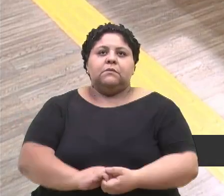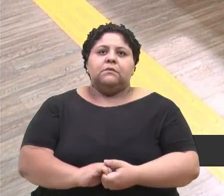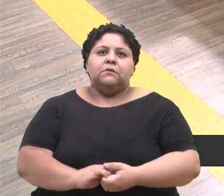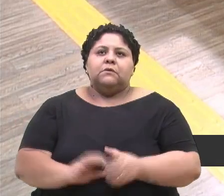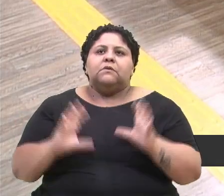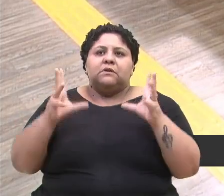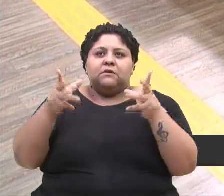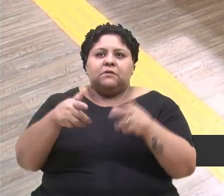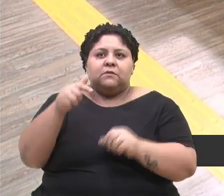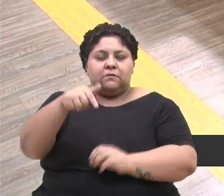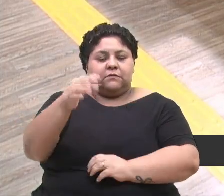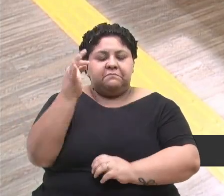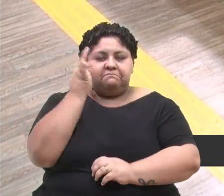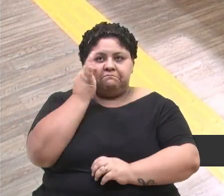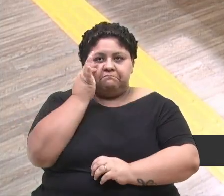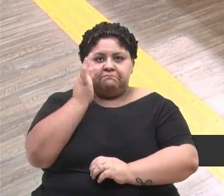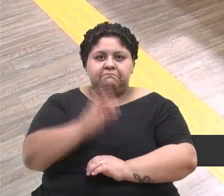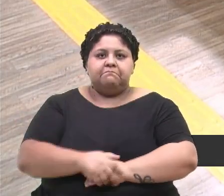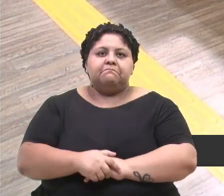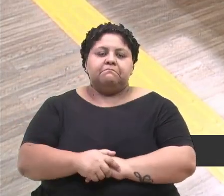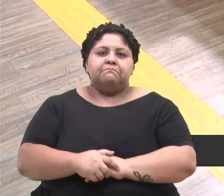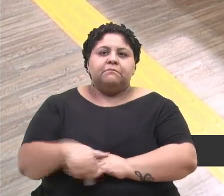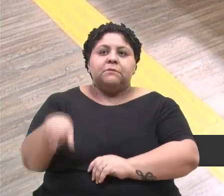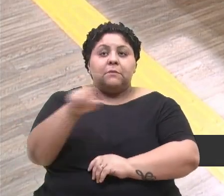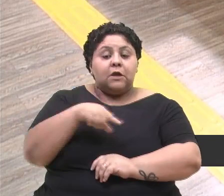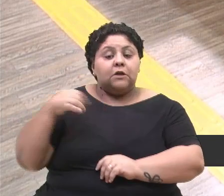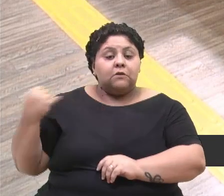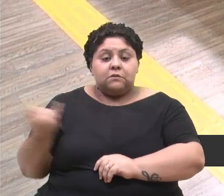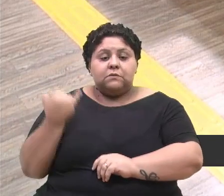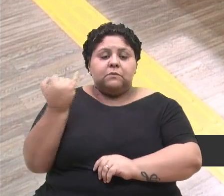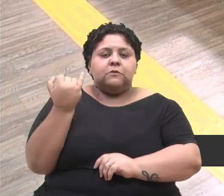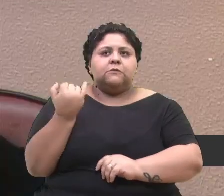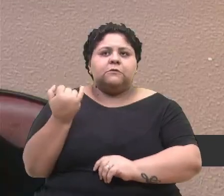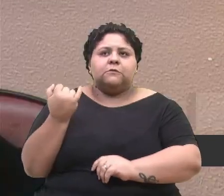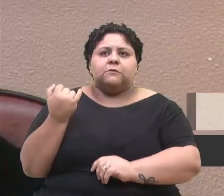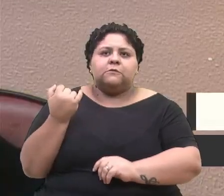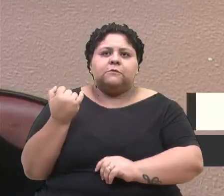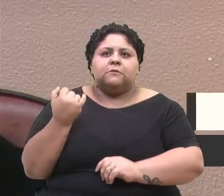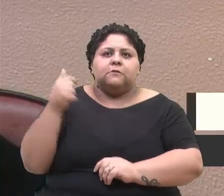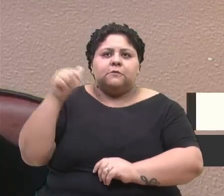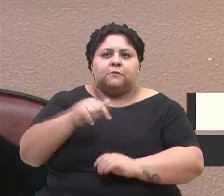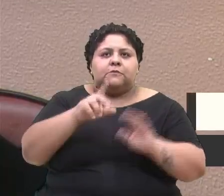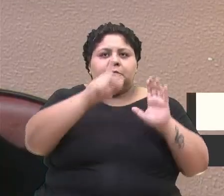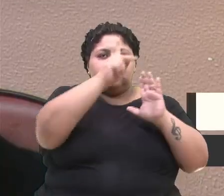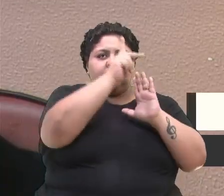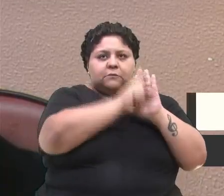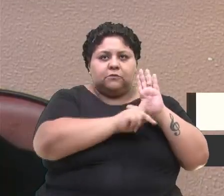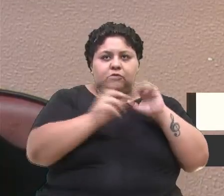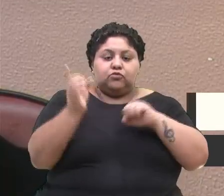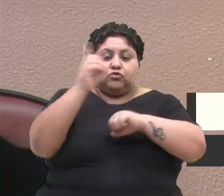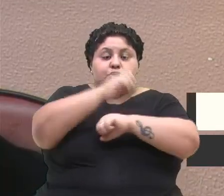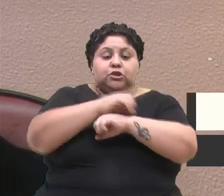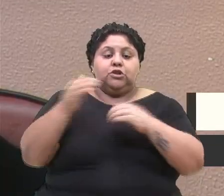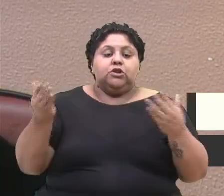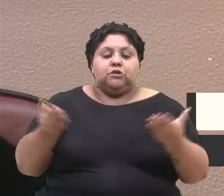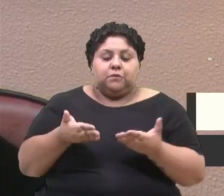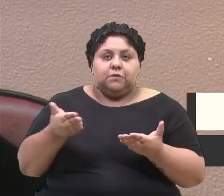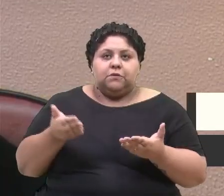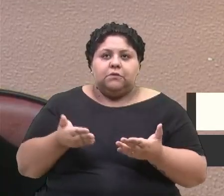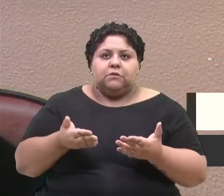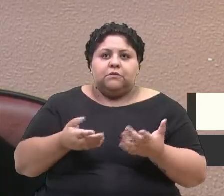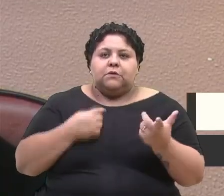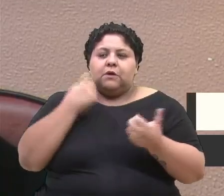todos aqui presentes. Para nós é importante esse projeto no dia de hoje.